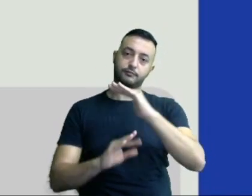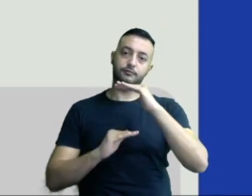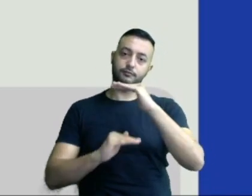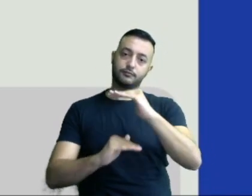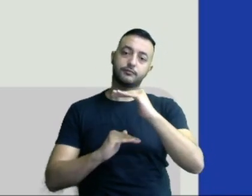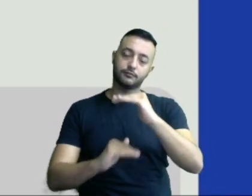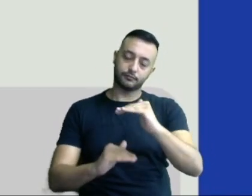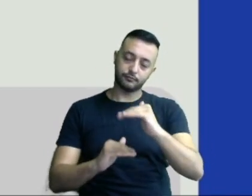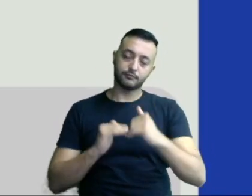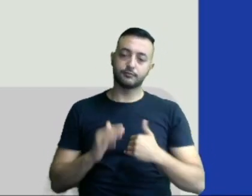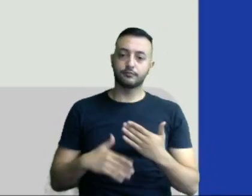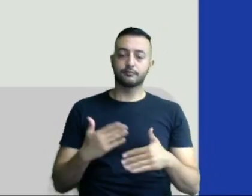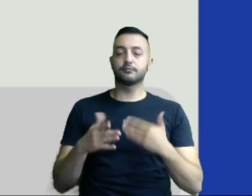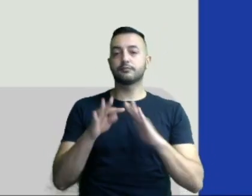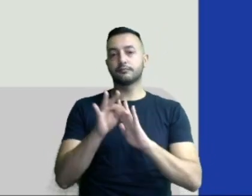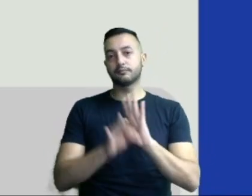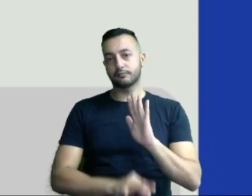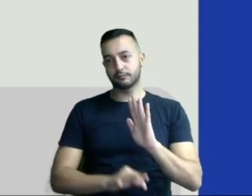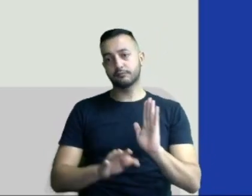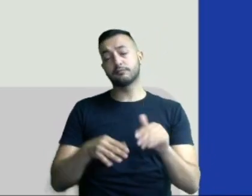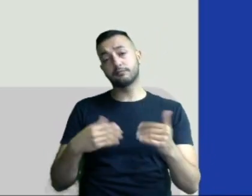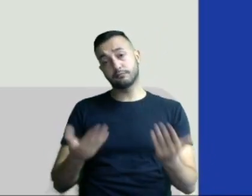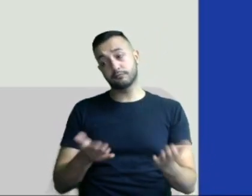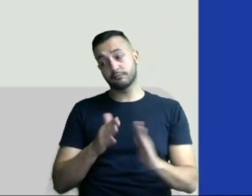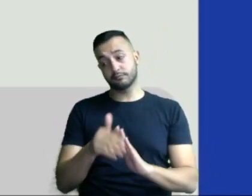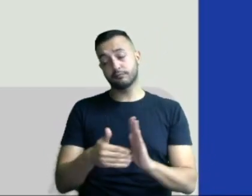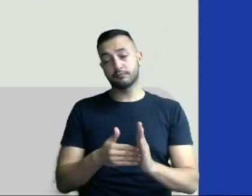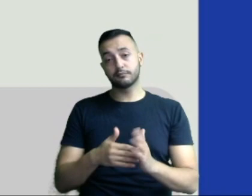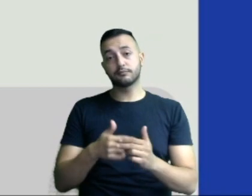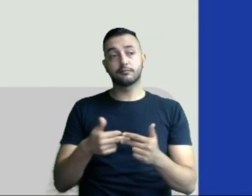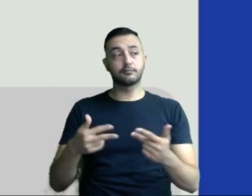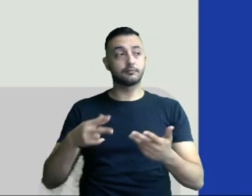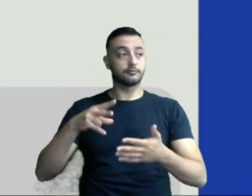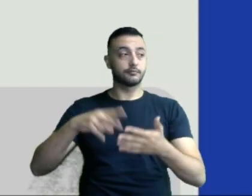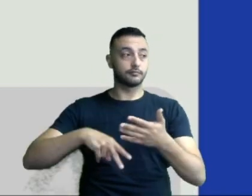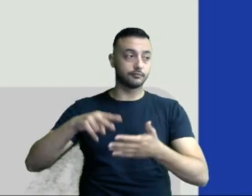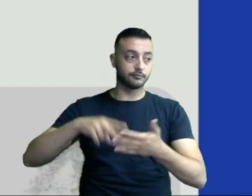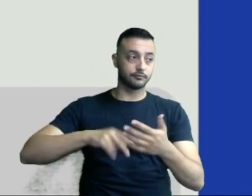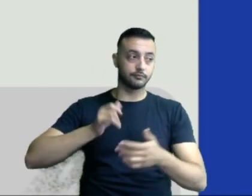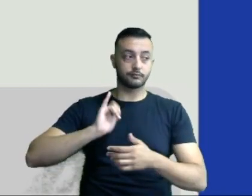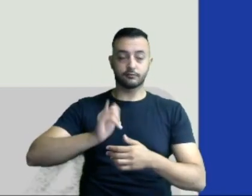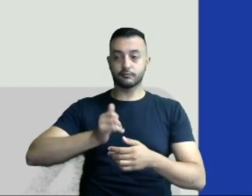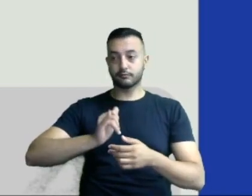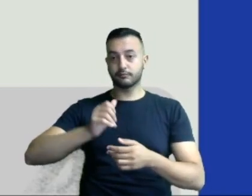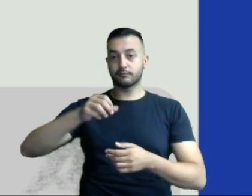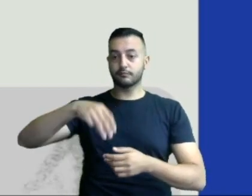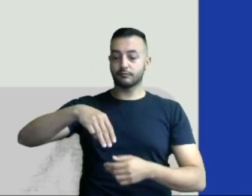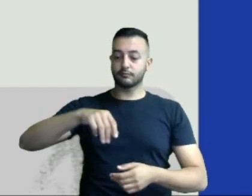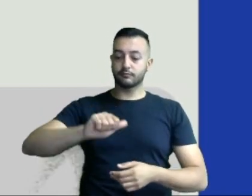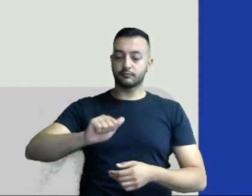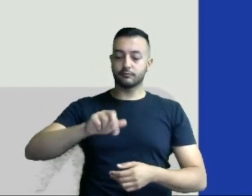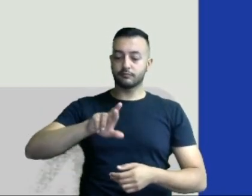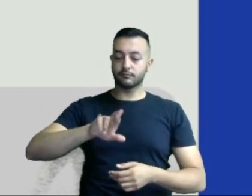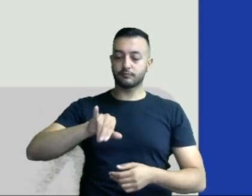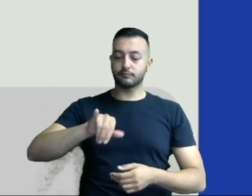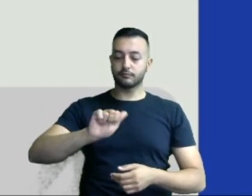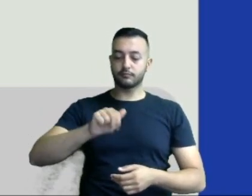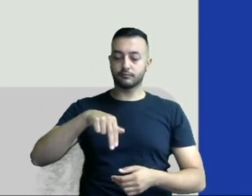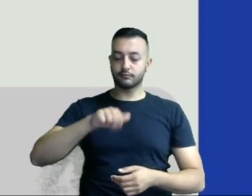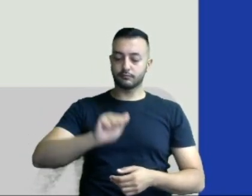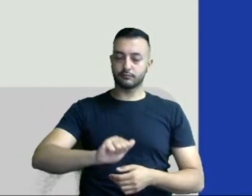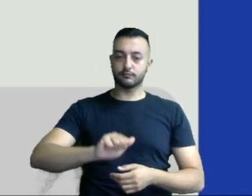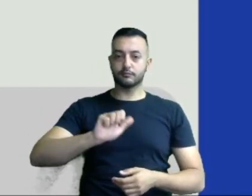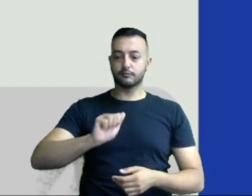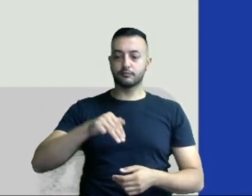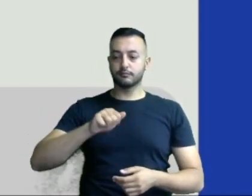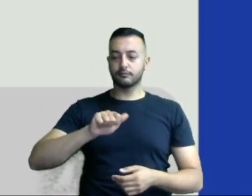o desenvolvimento do texto. Então, tudo aquilo que a gente leu informando sobre Mariana Malha,